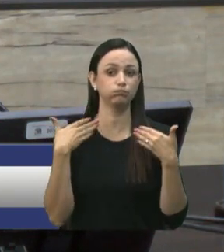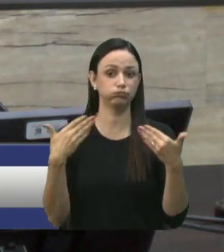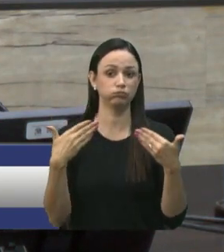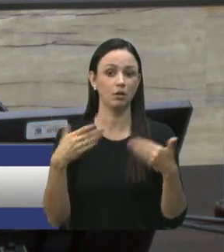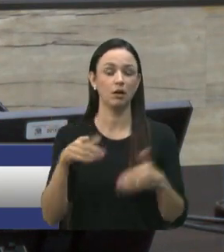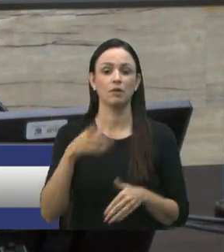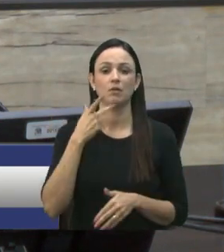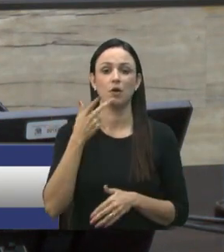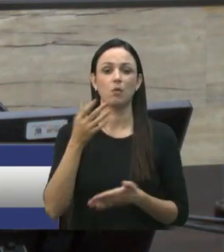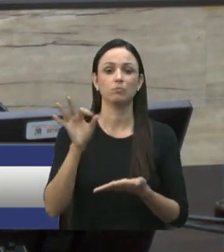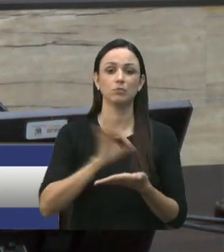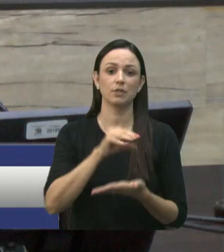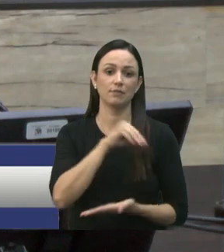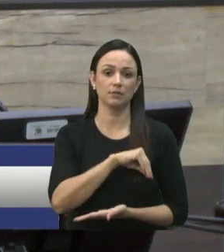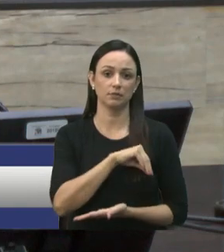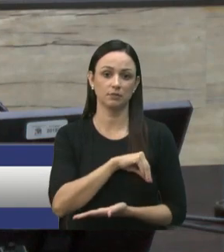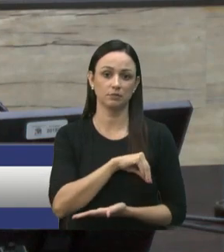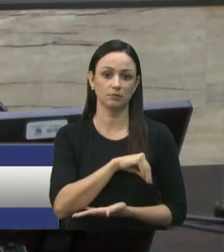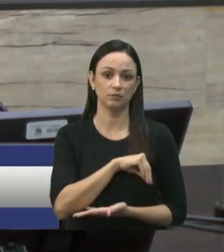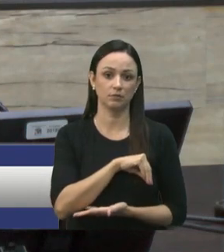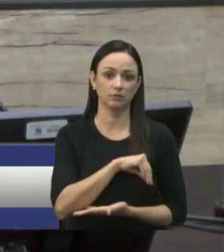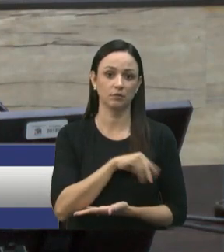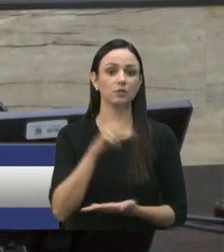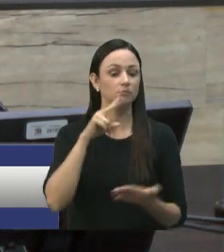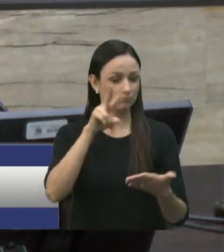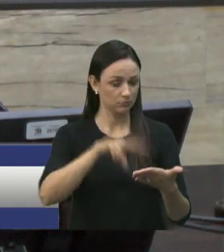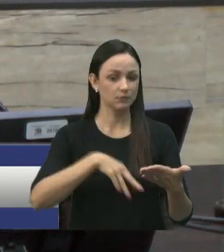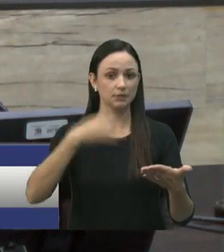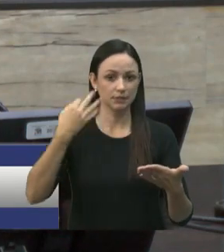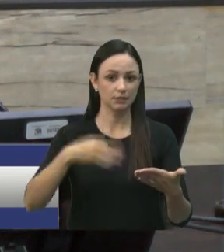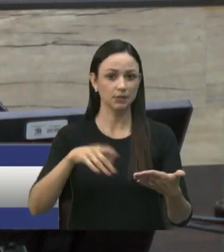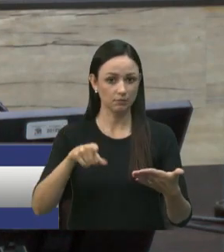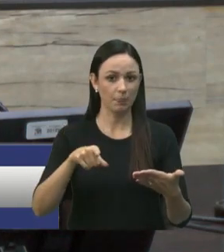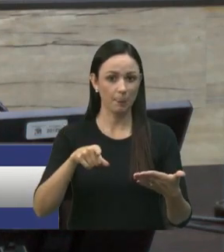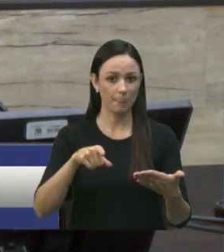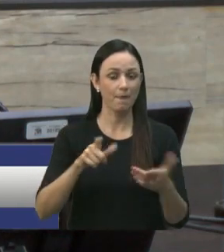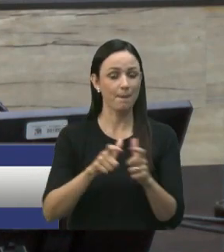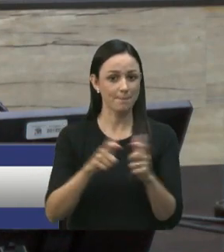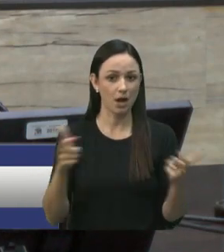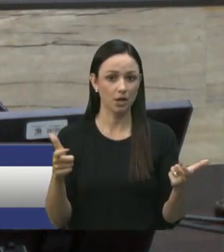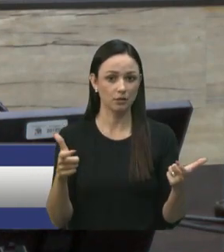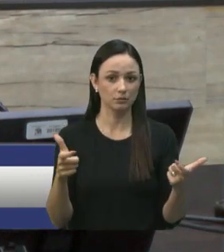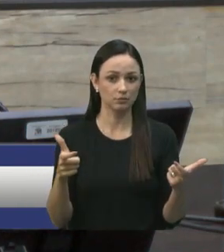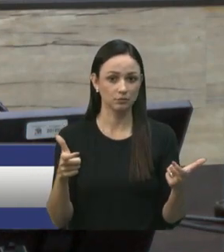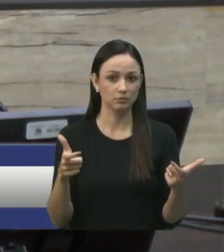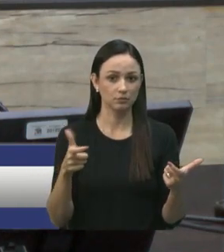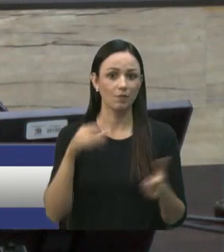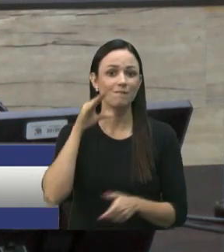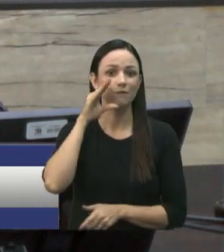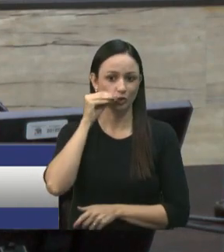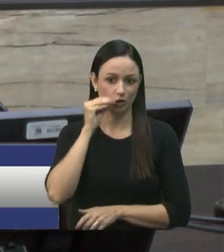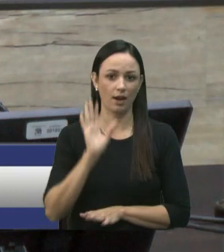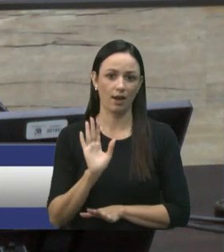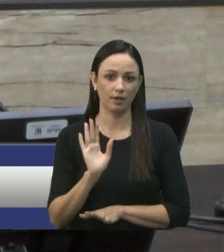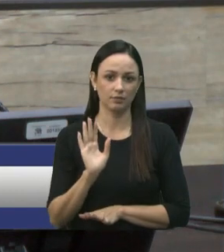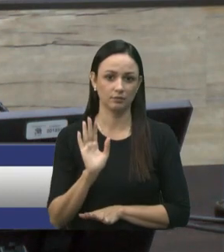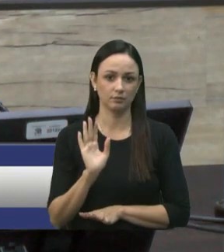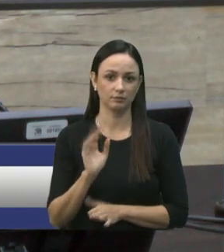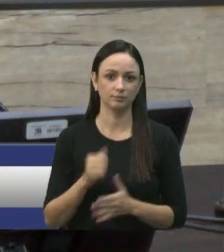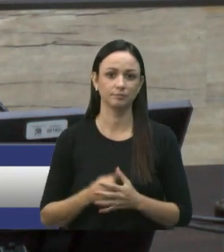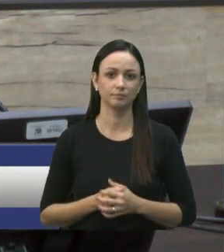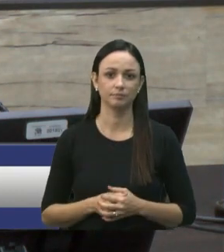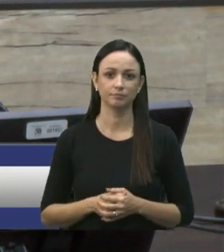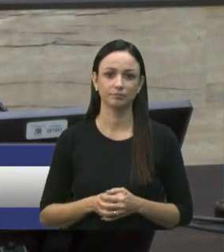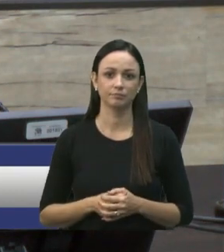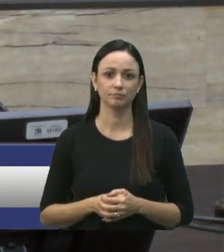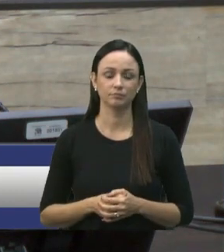cento da folha de pagamento, como vocês estão fazendo a leitura certa. A grande maioria está focada em funcionário. É porque a